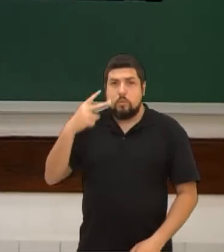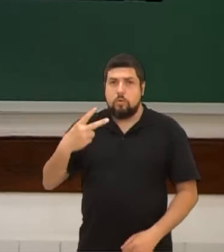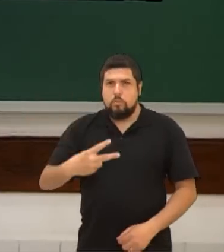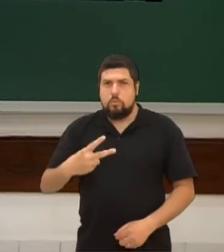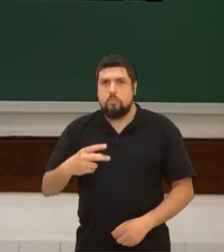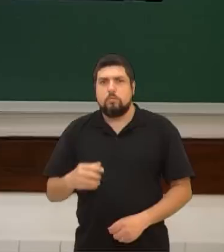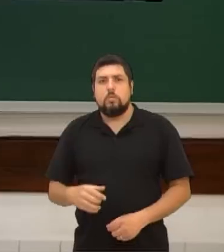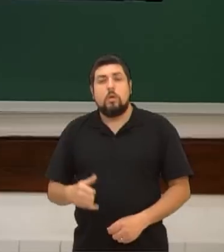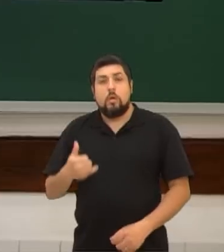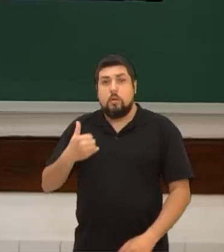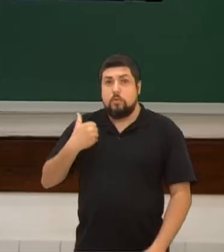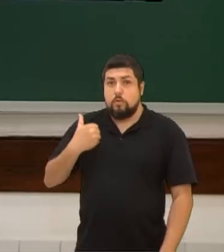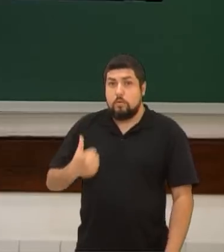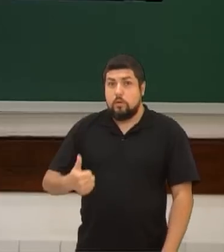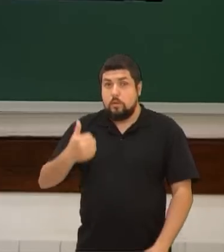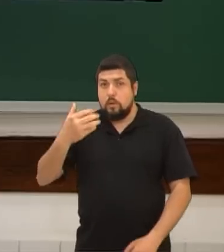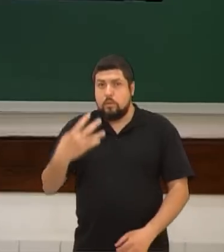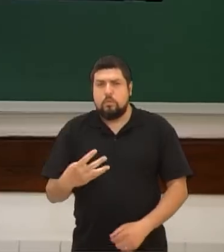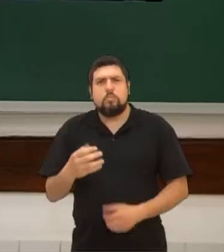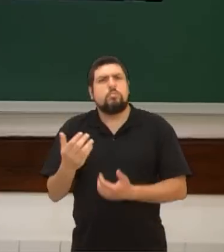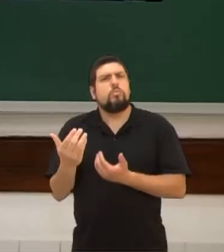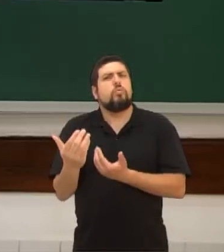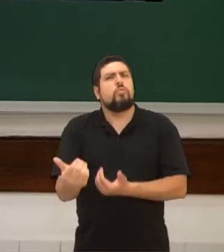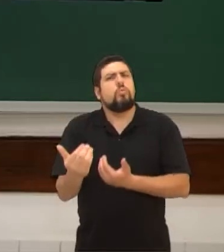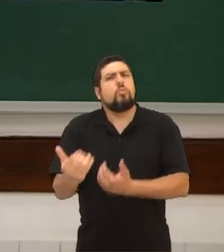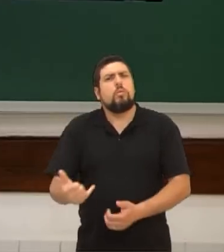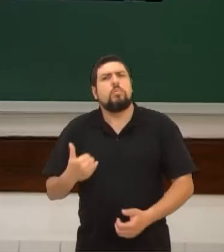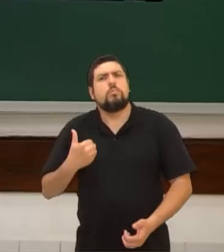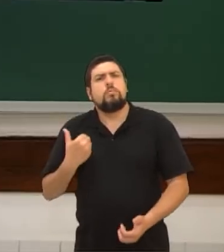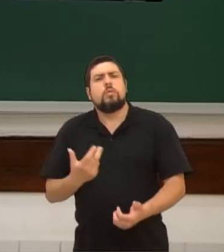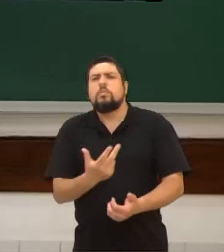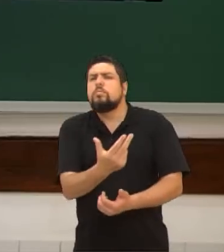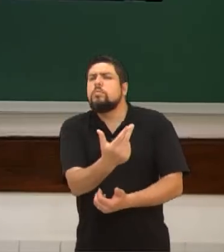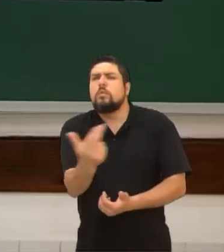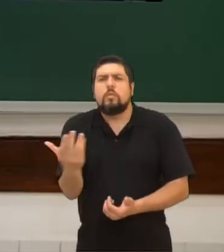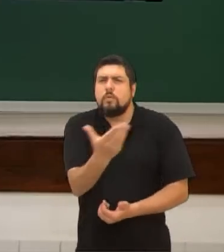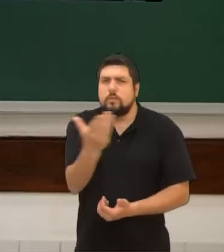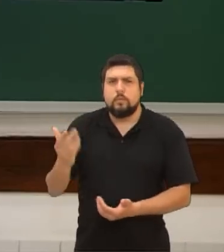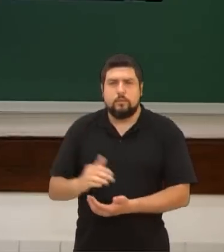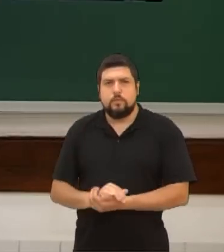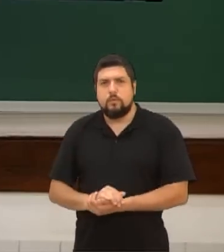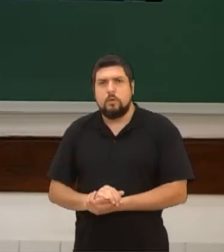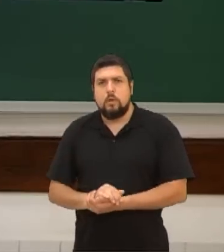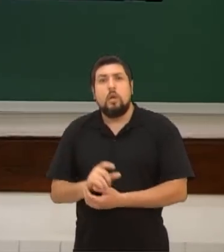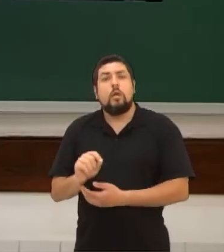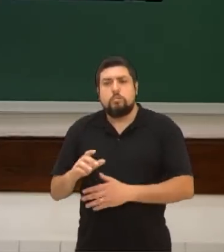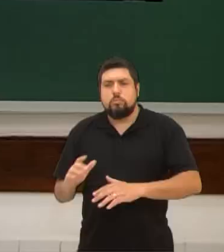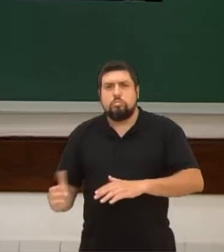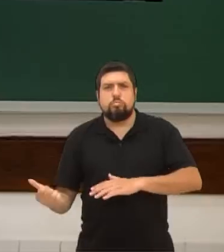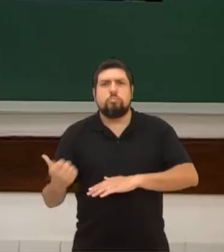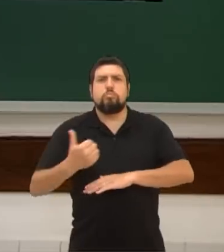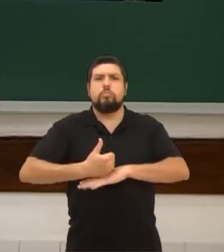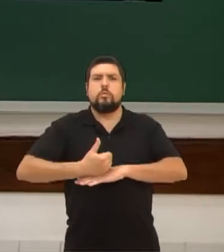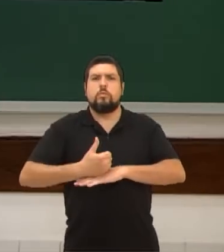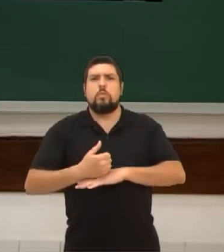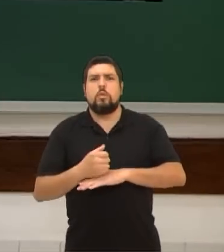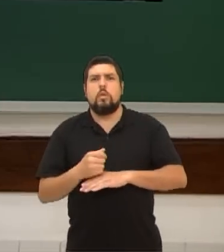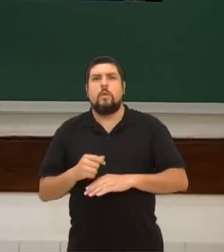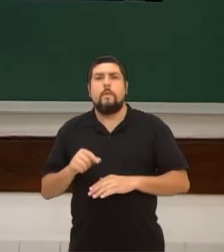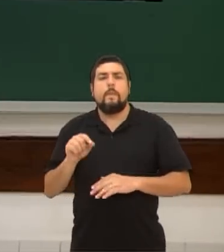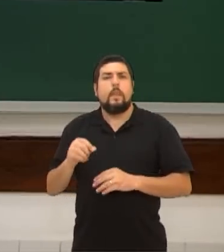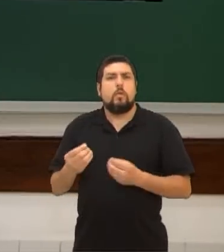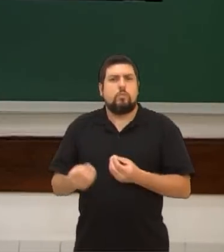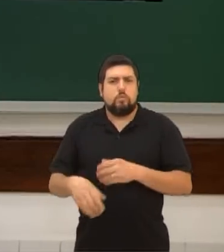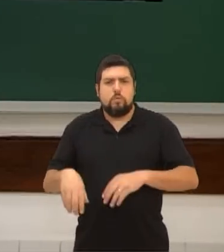com 14 anos de idade, um jovem com a idade de vocês, assume o poder aqui no Brasil. Ele vai assumir o trono aqui